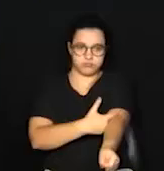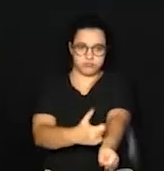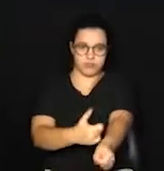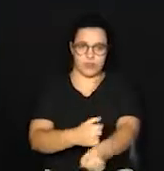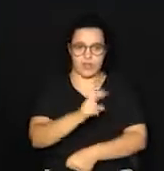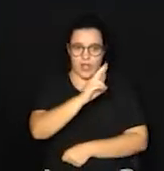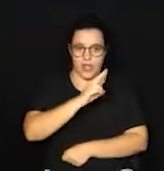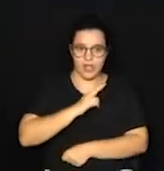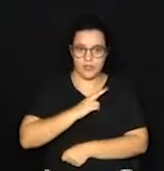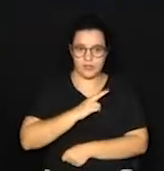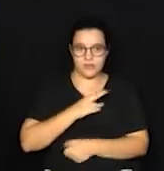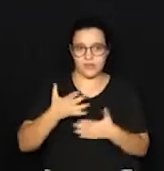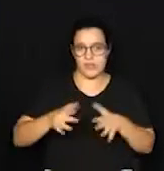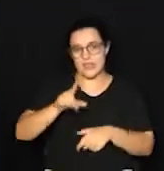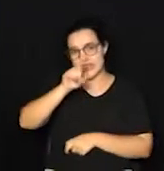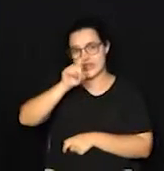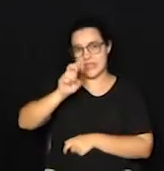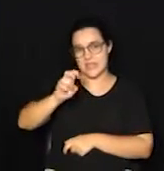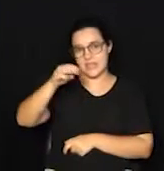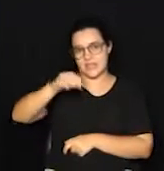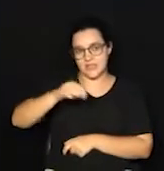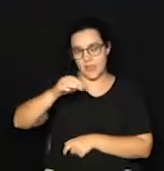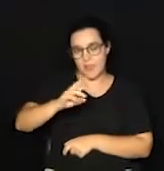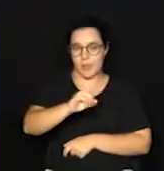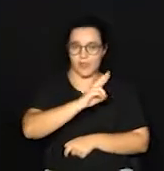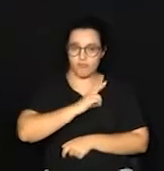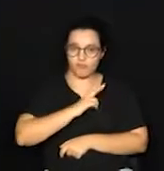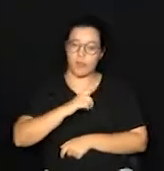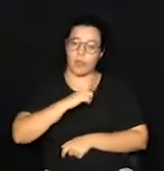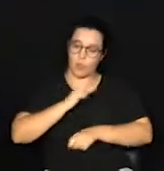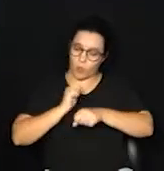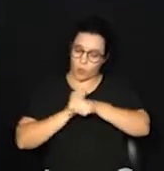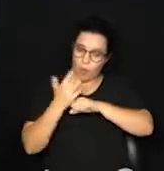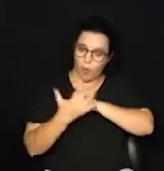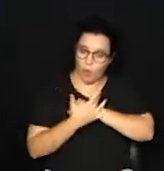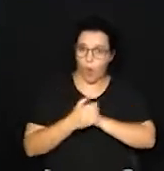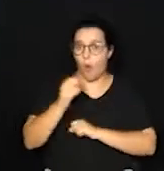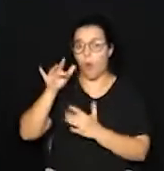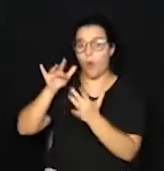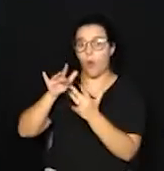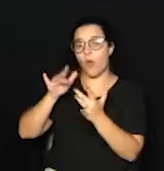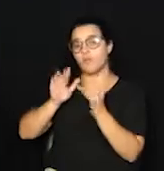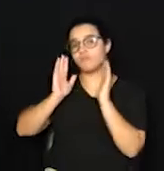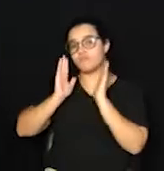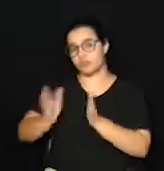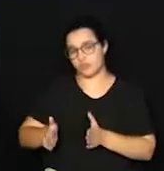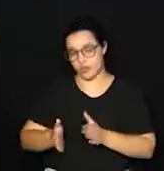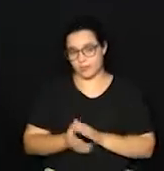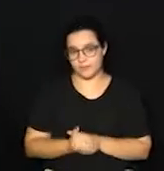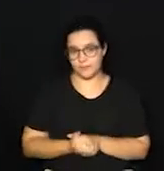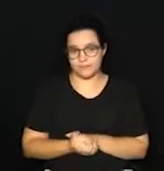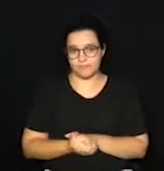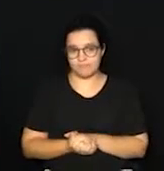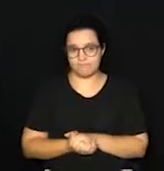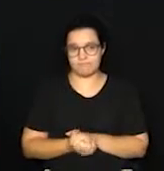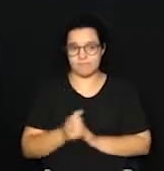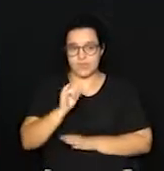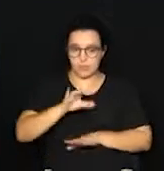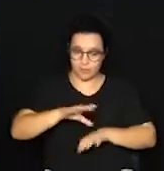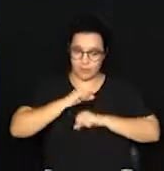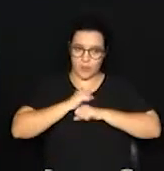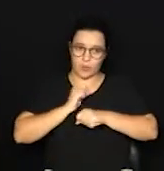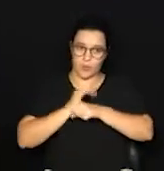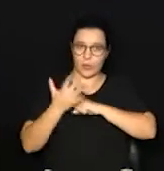resultado sai em média 15 minutos para a pessoa saber se teve contato com o vírus ou se então está com a doença e não